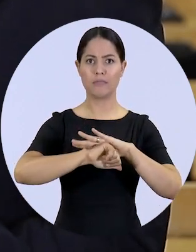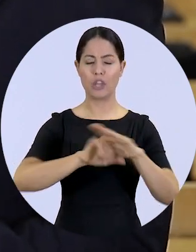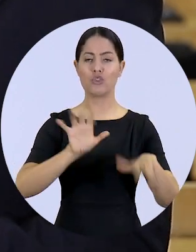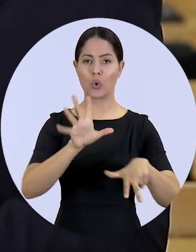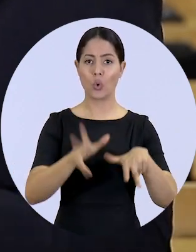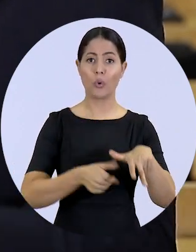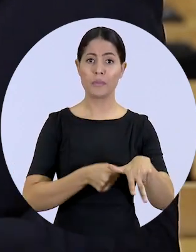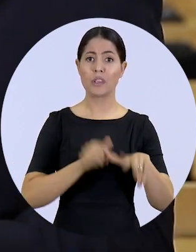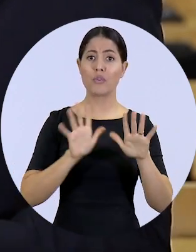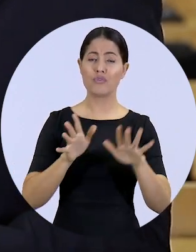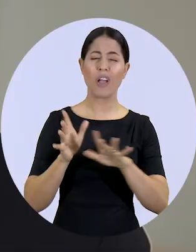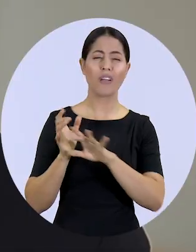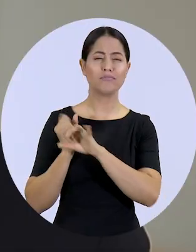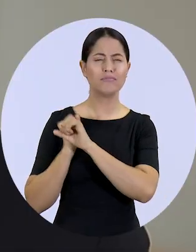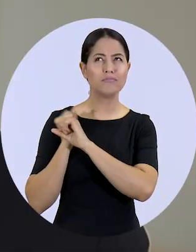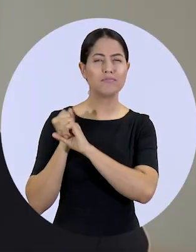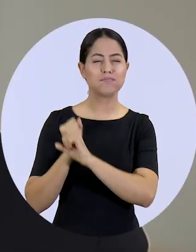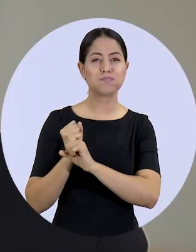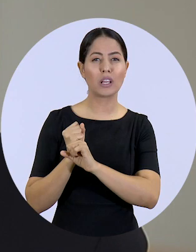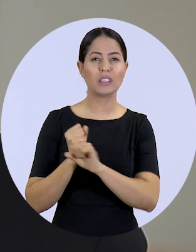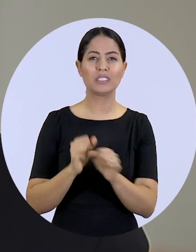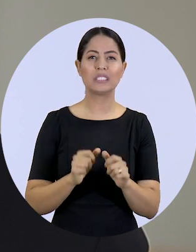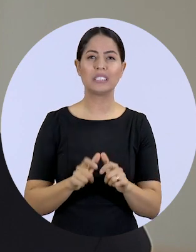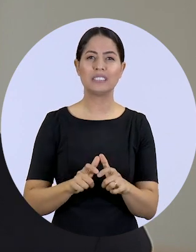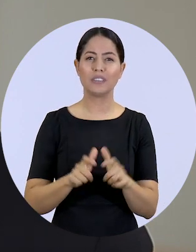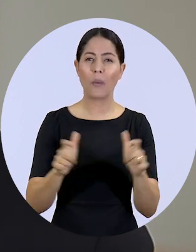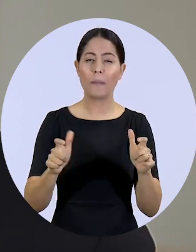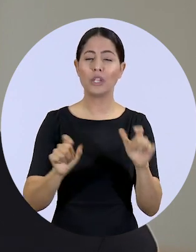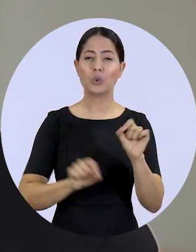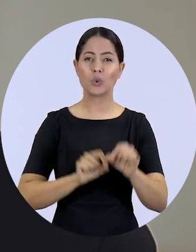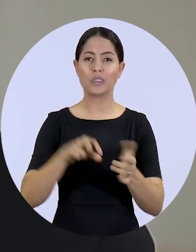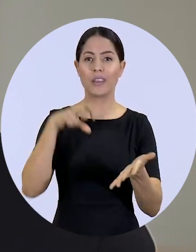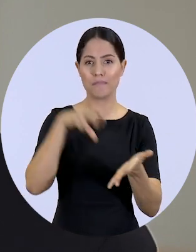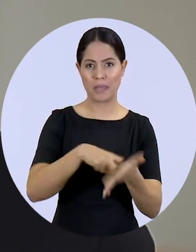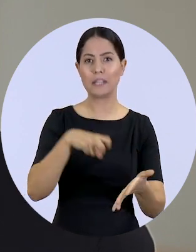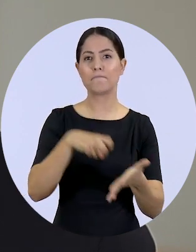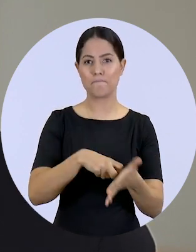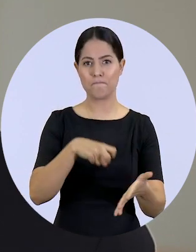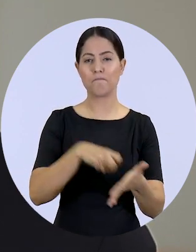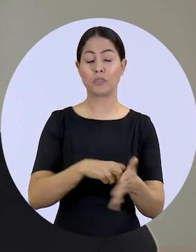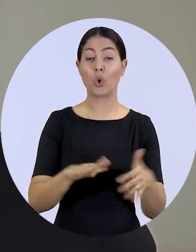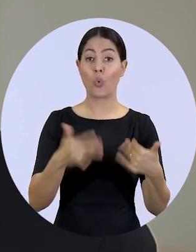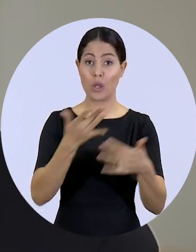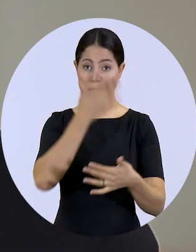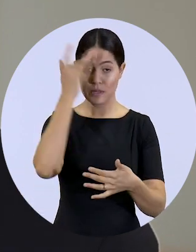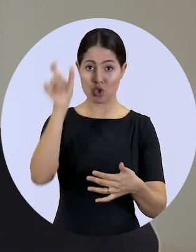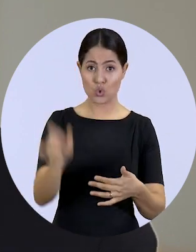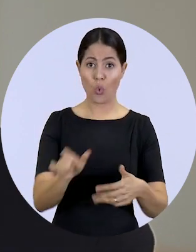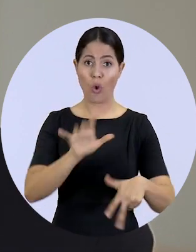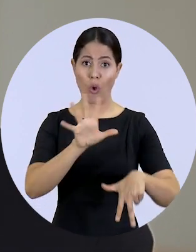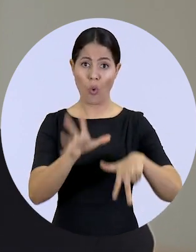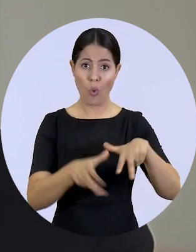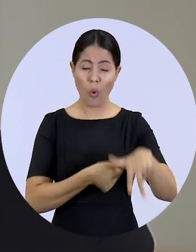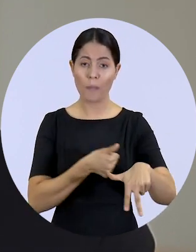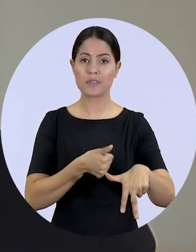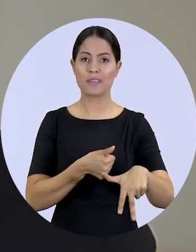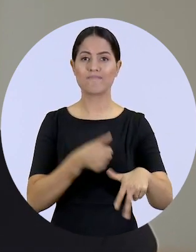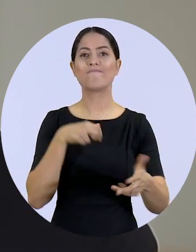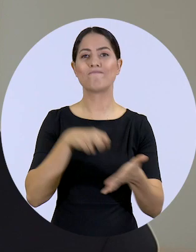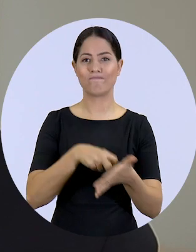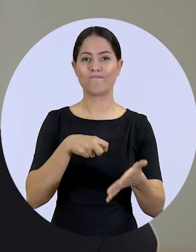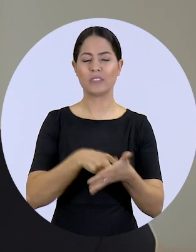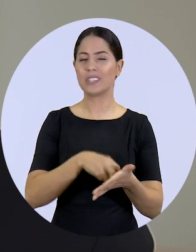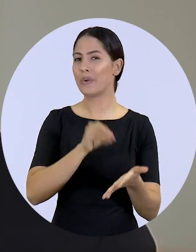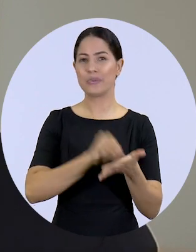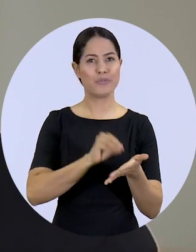legislativa. Ao contrário, nos últimos anos vem havendo aumentos das penas para a prática da corrupção. Então, o problema não é de falta